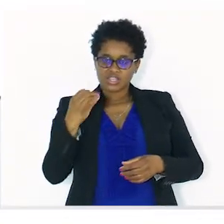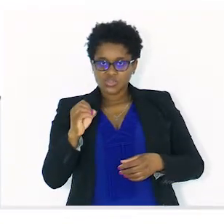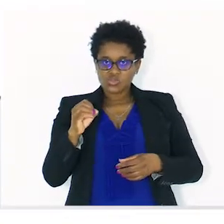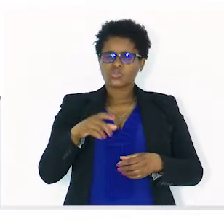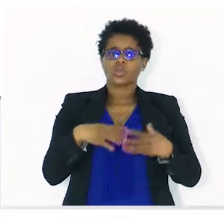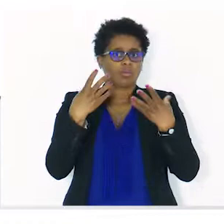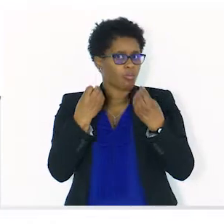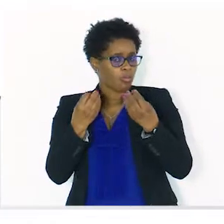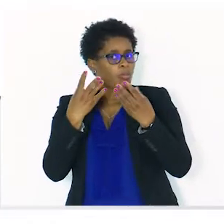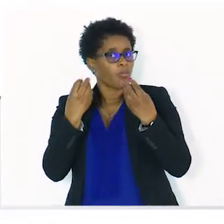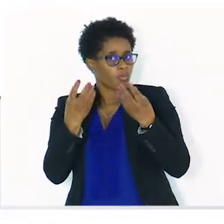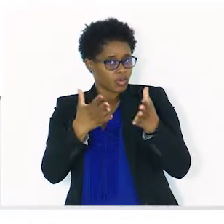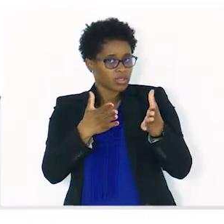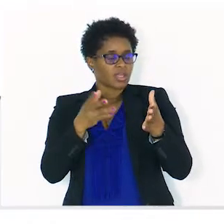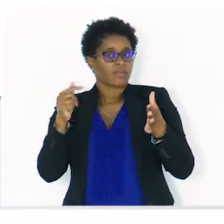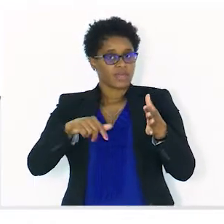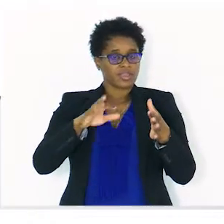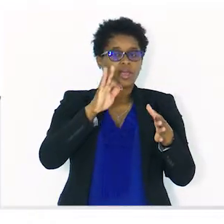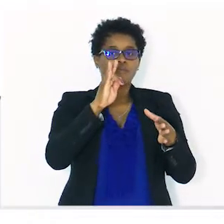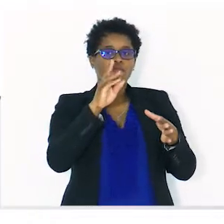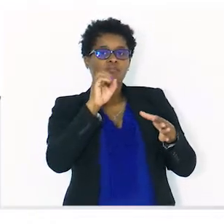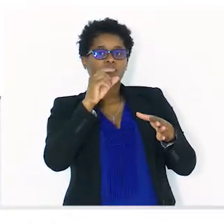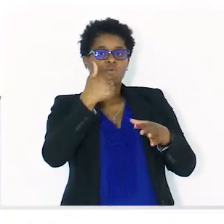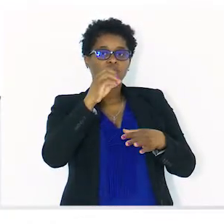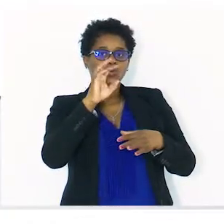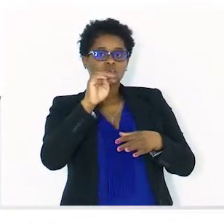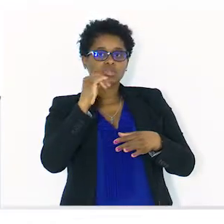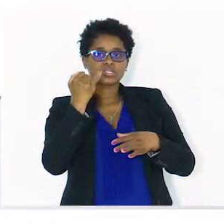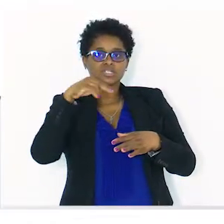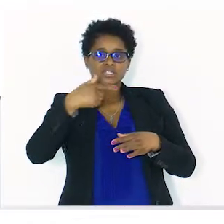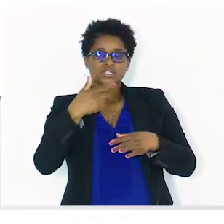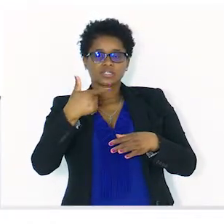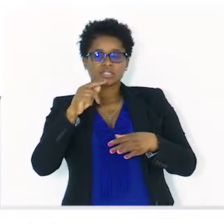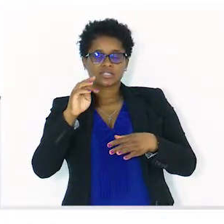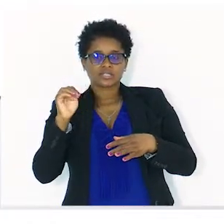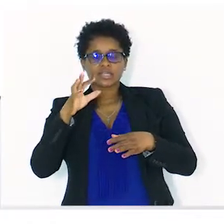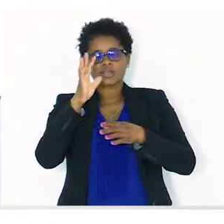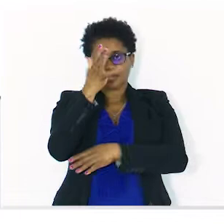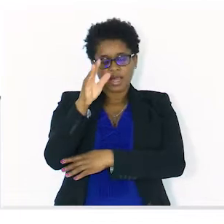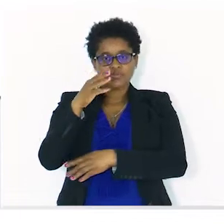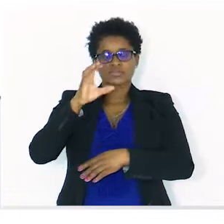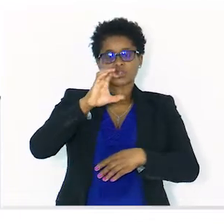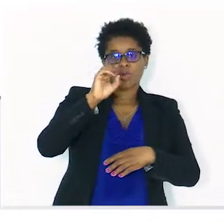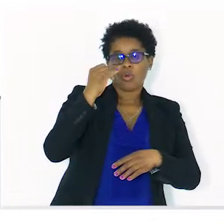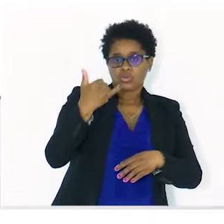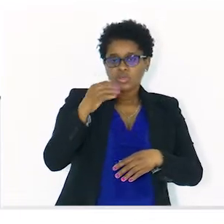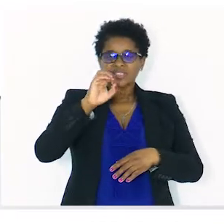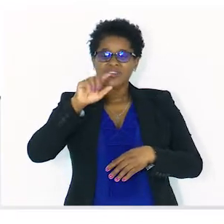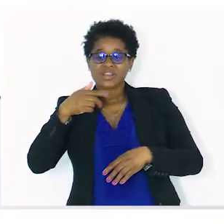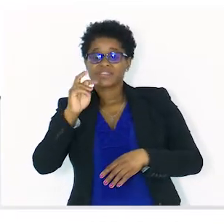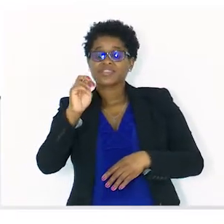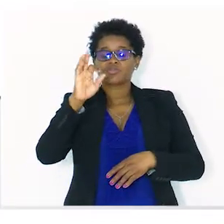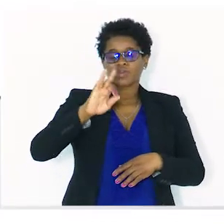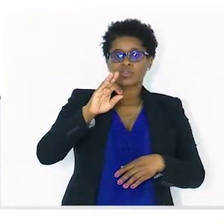boa parte, da fotossíntese das plantas. O dióxido de carbono, apenas 0,3%, vapor de